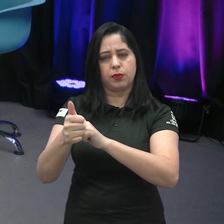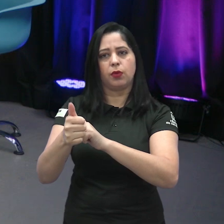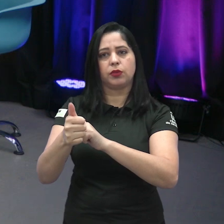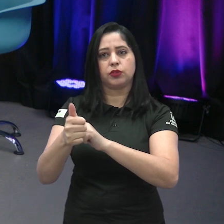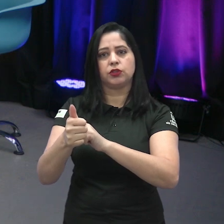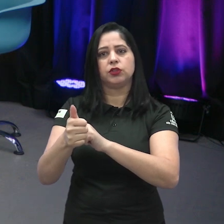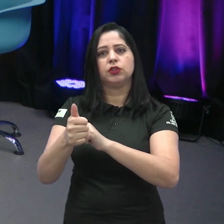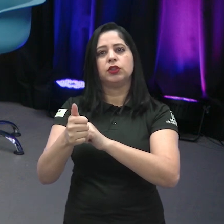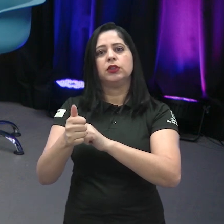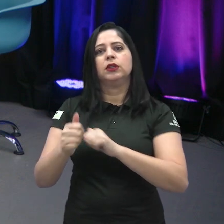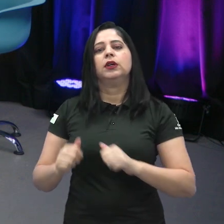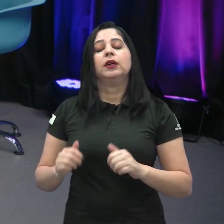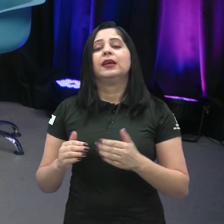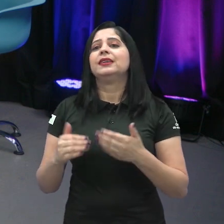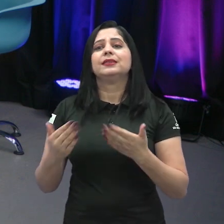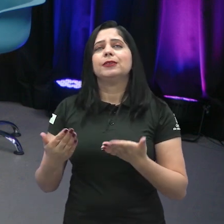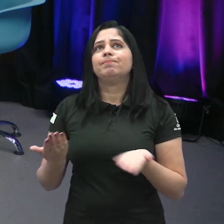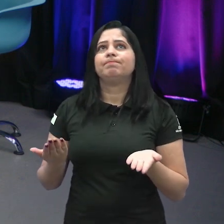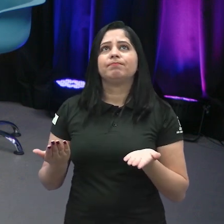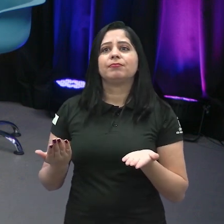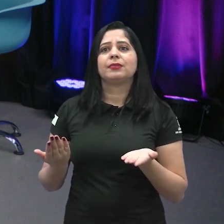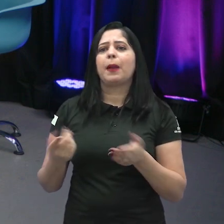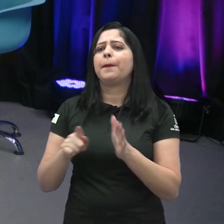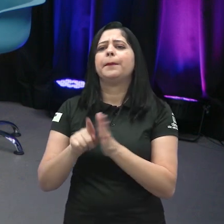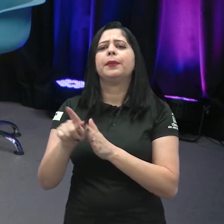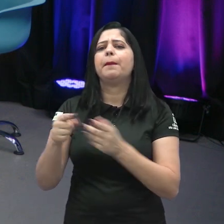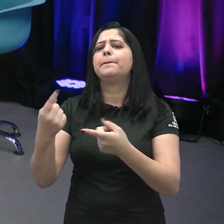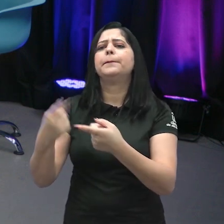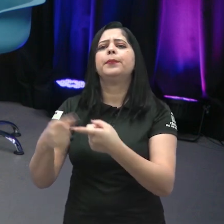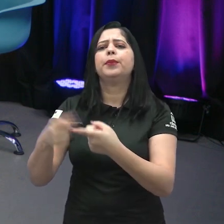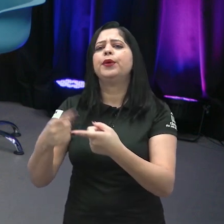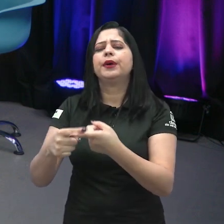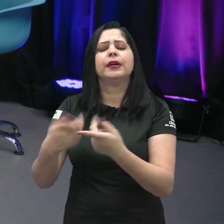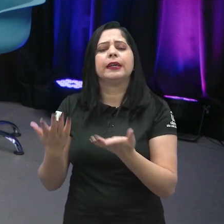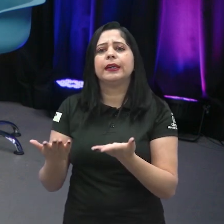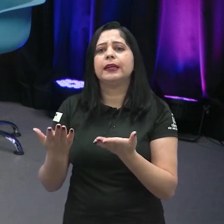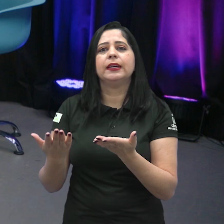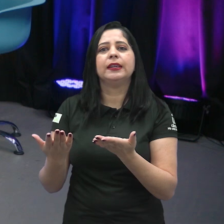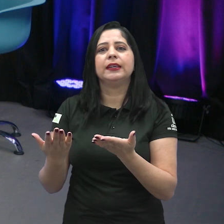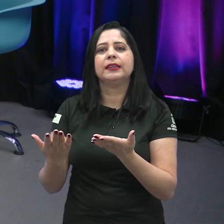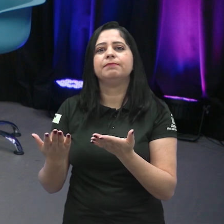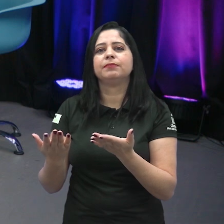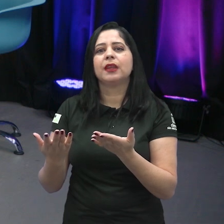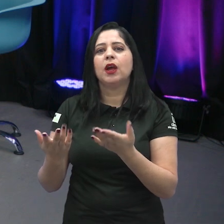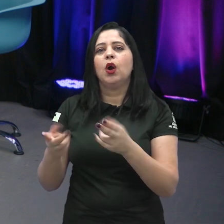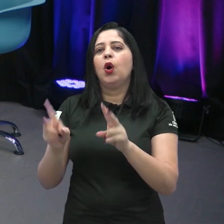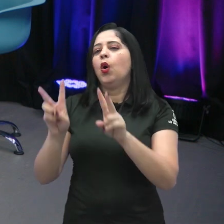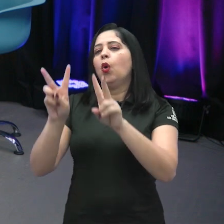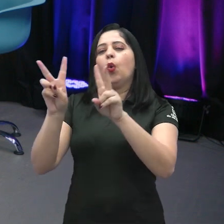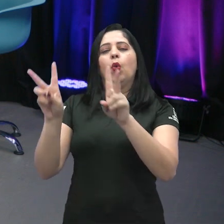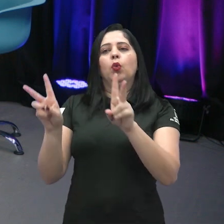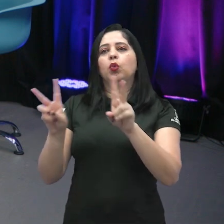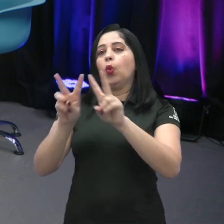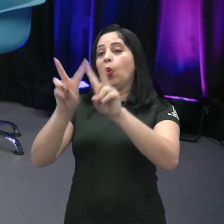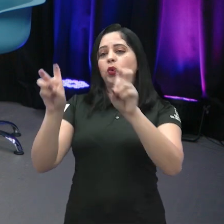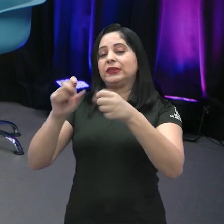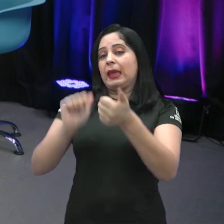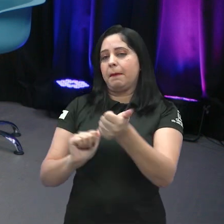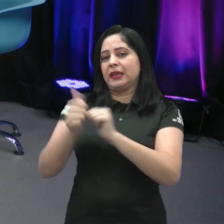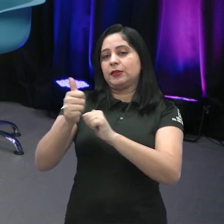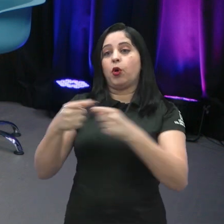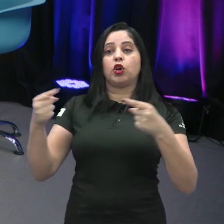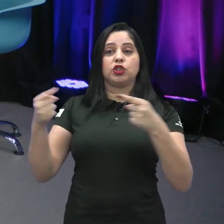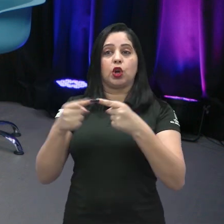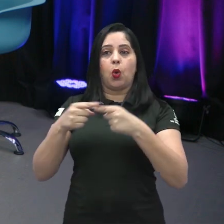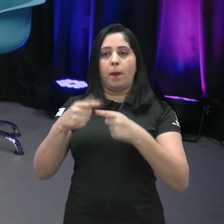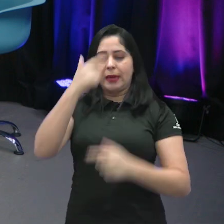os profissionais, né? E por que esse tema está dentro de um programa que fala sobre desenvolvimento pessoal? Porque